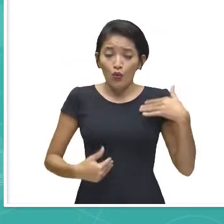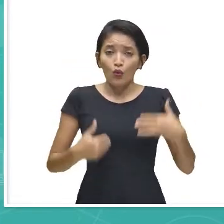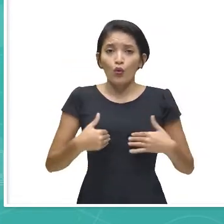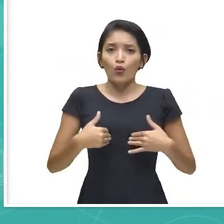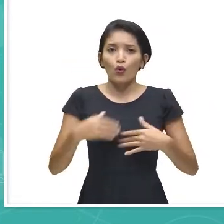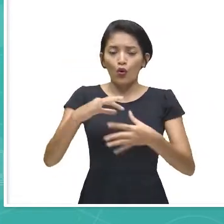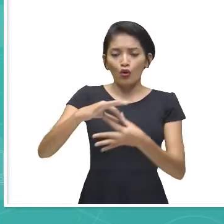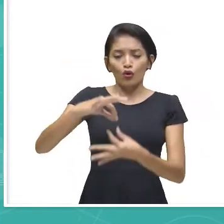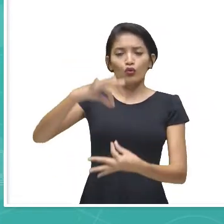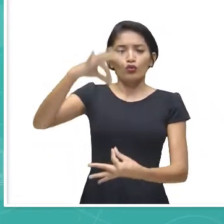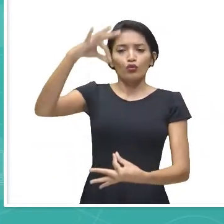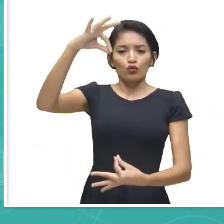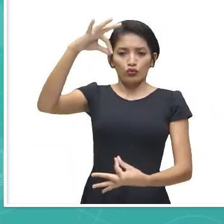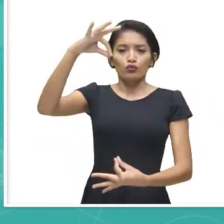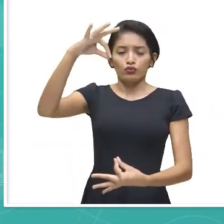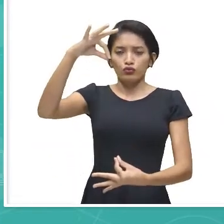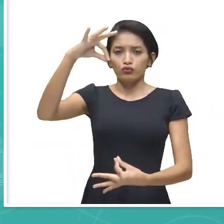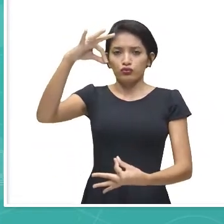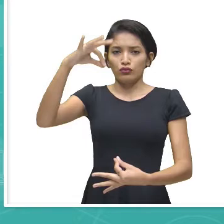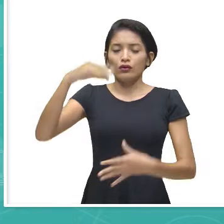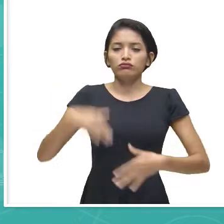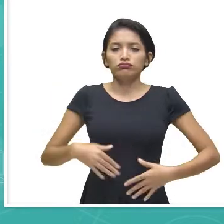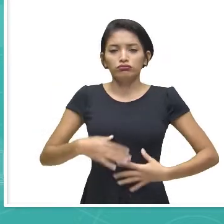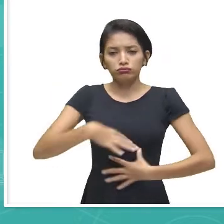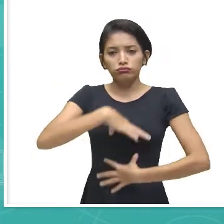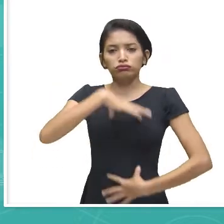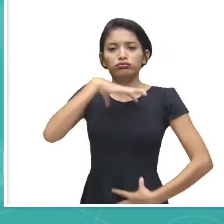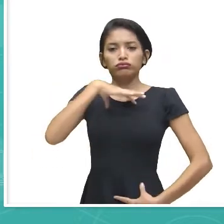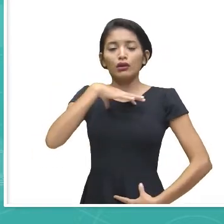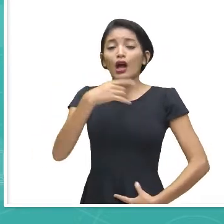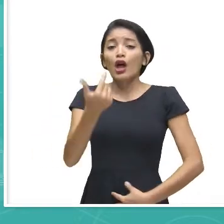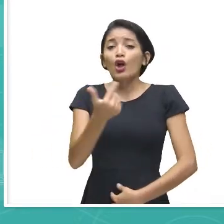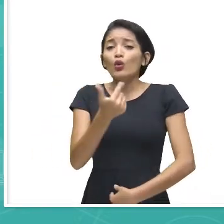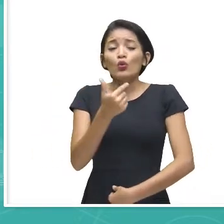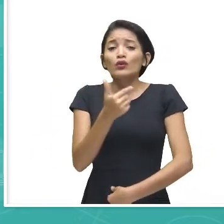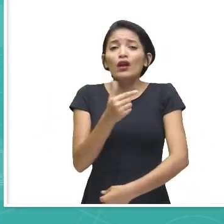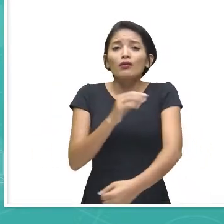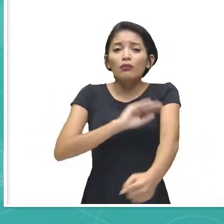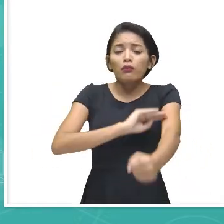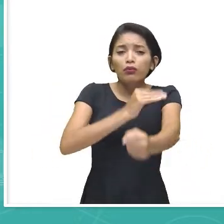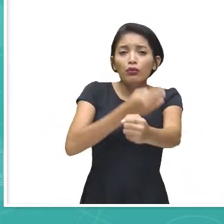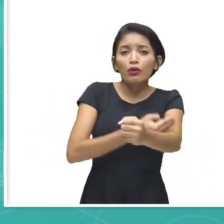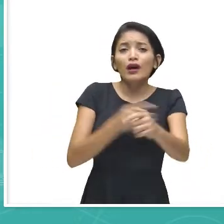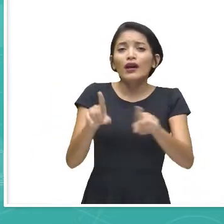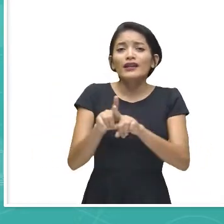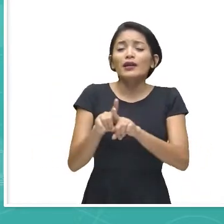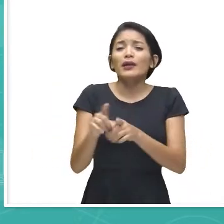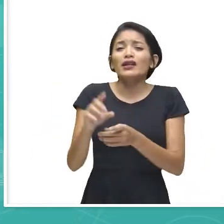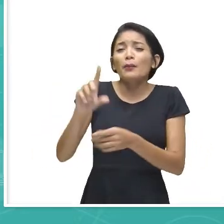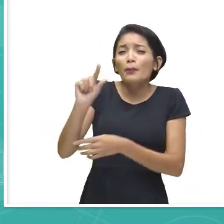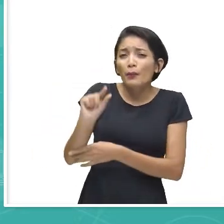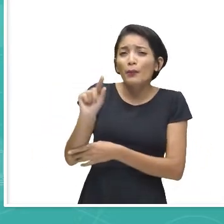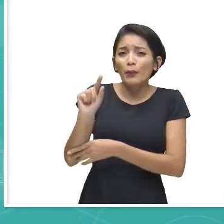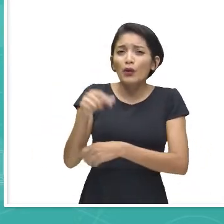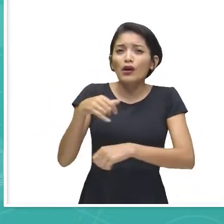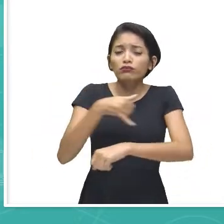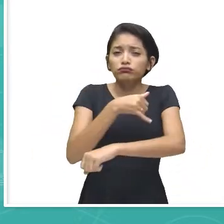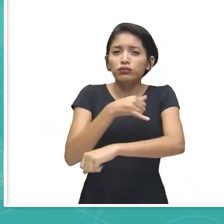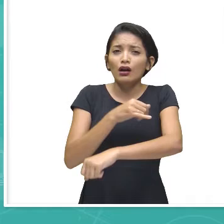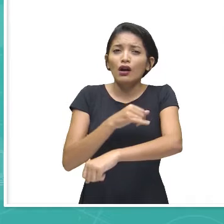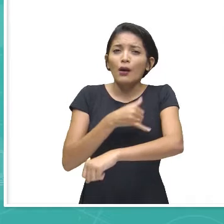mais longilínea, né? Eles têm pouca massa muscular e pouca gordura também,